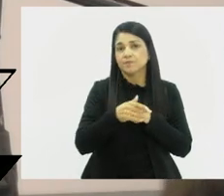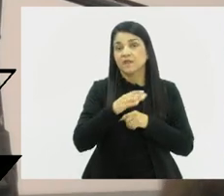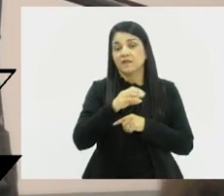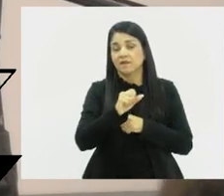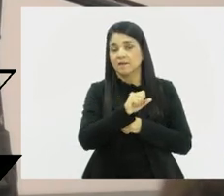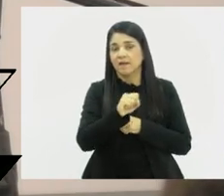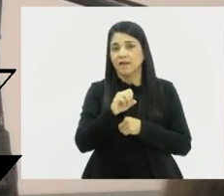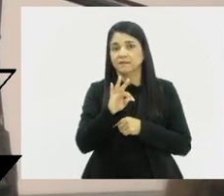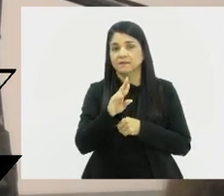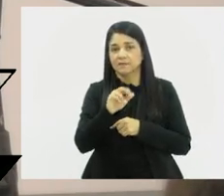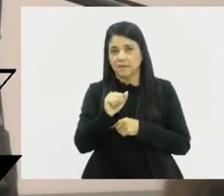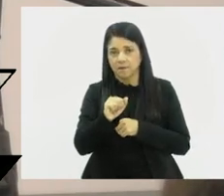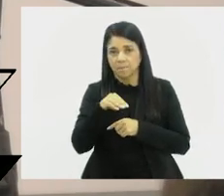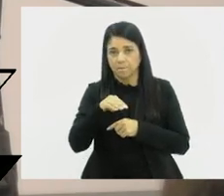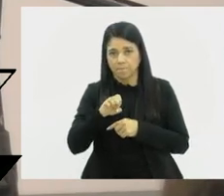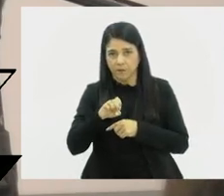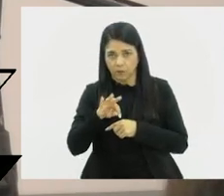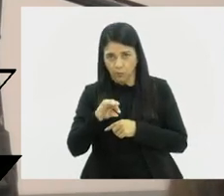a Secretaria